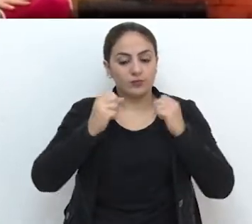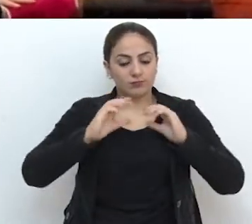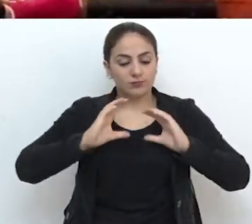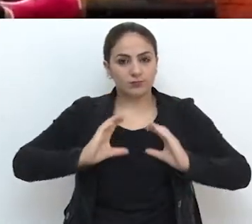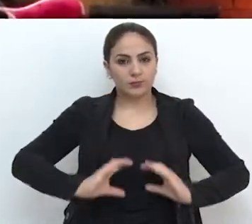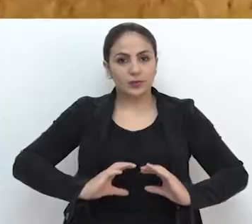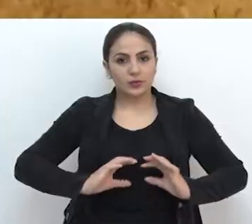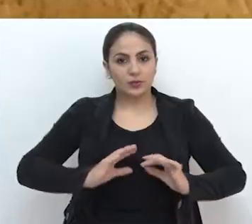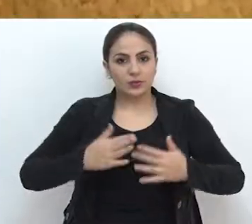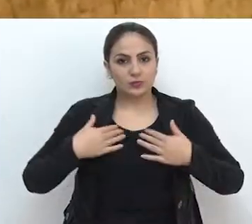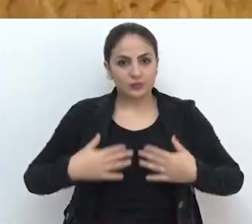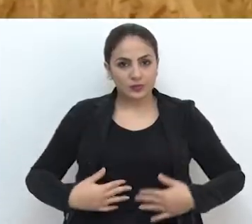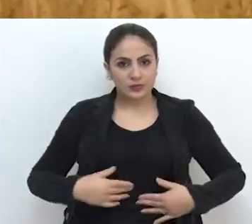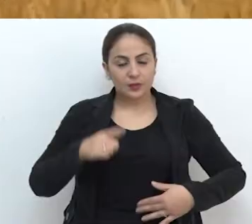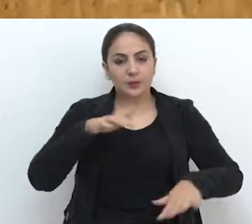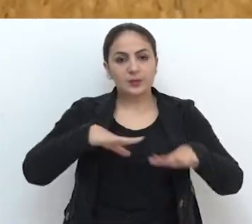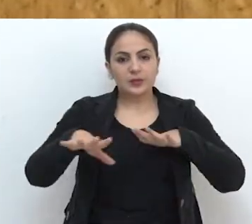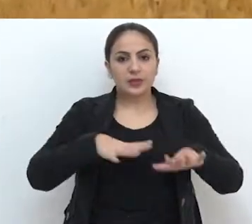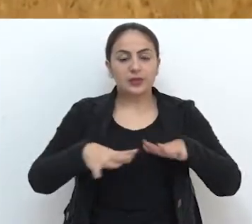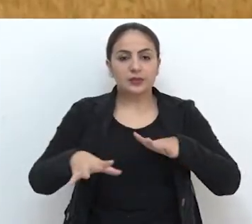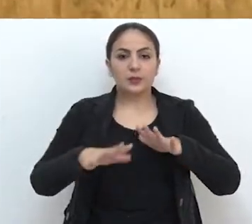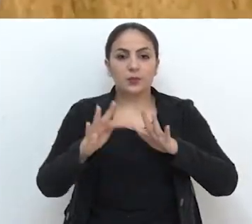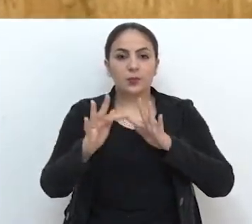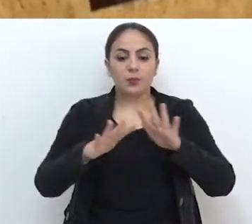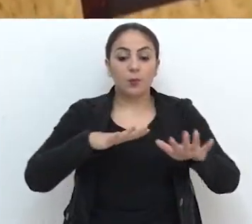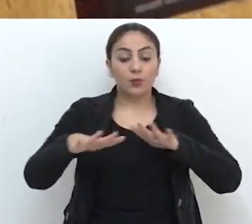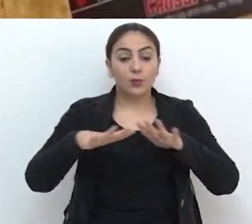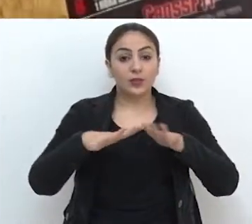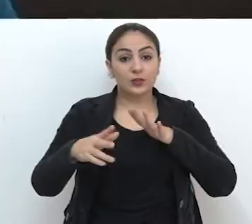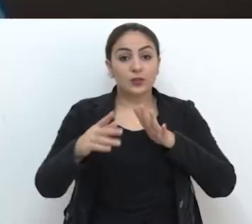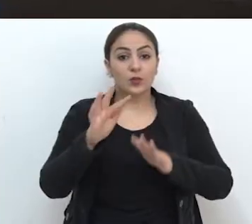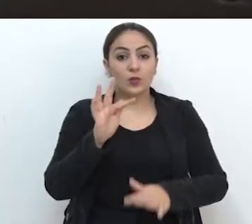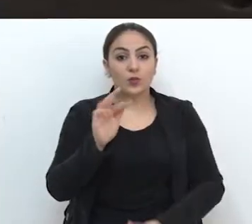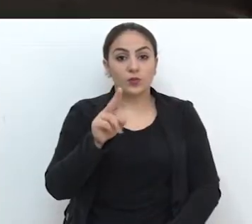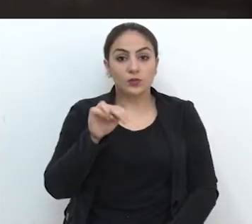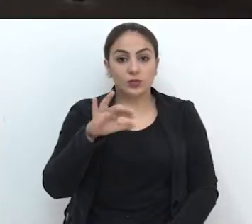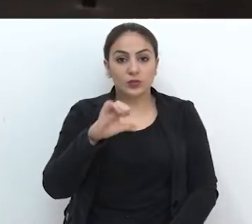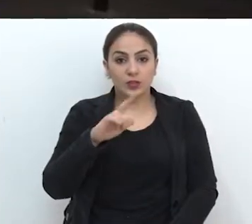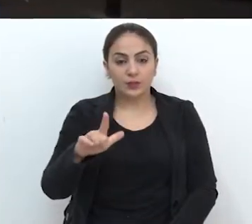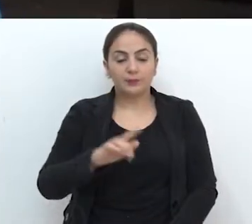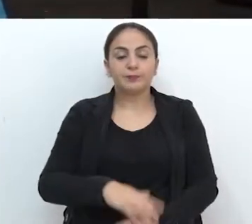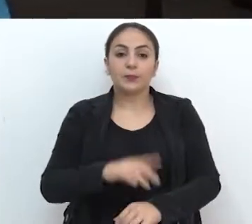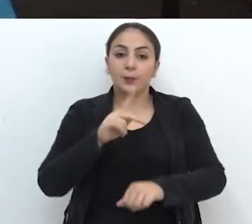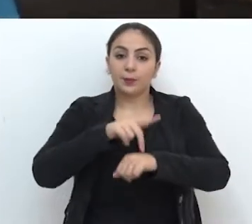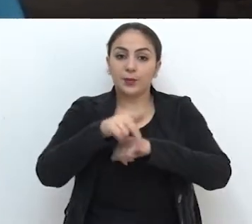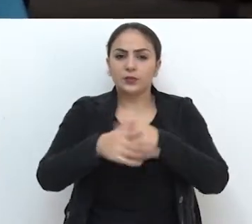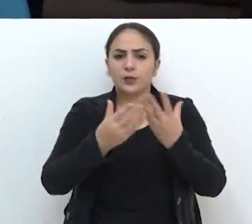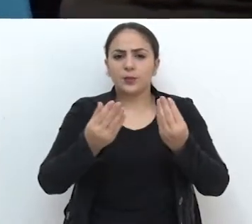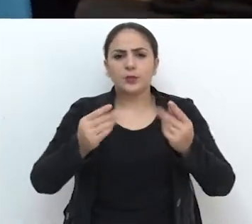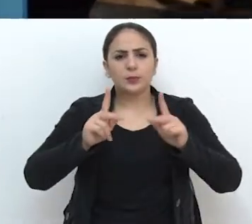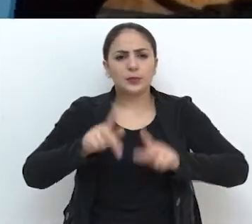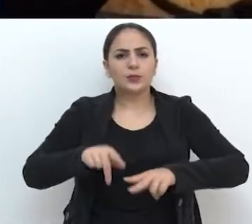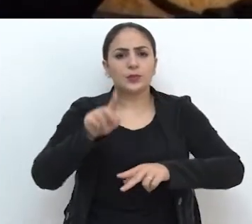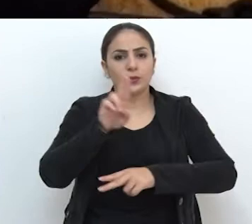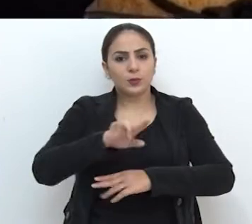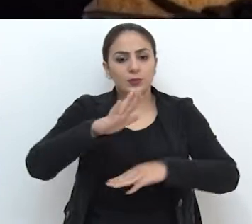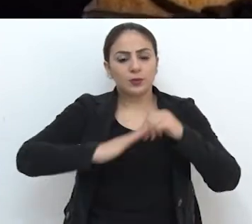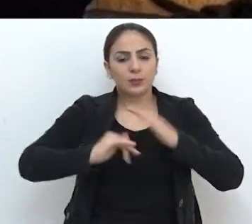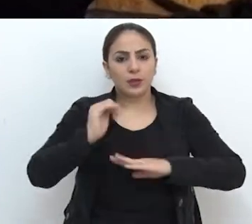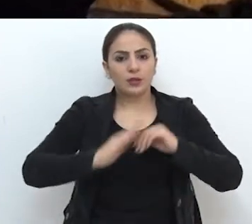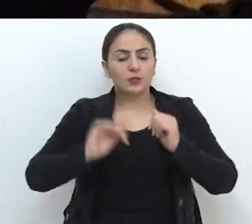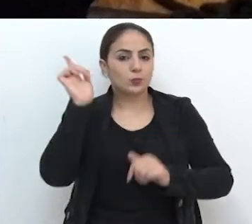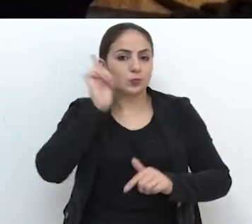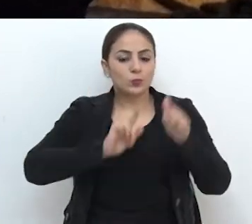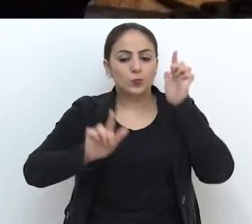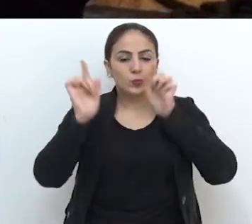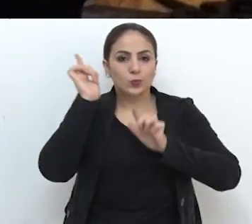condicionamento físico é baseada em movimentos funcionais. E em Passo Fundo já são inúmeros adeptos da prática que